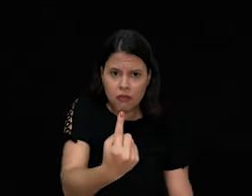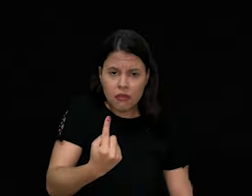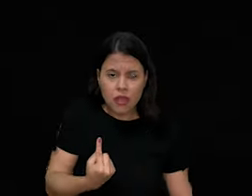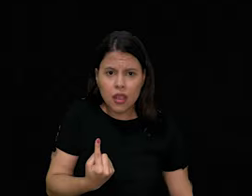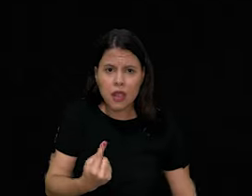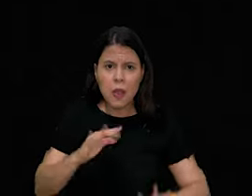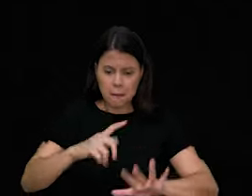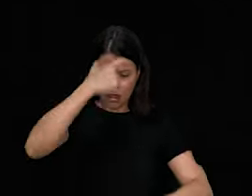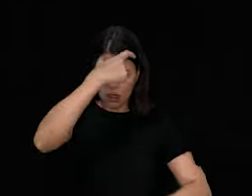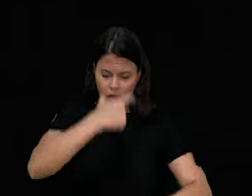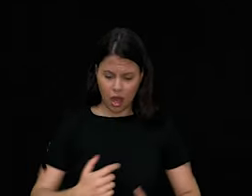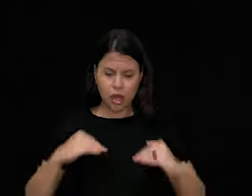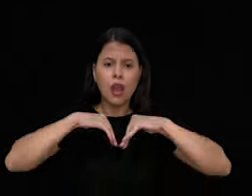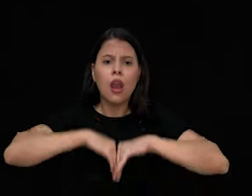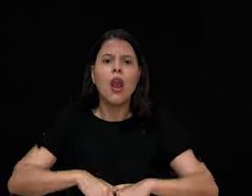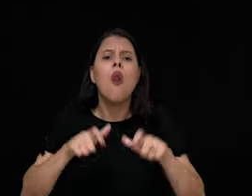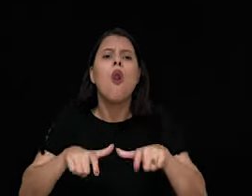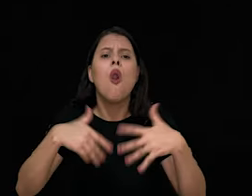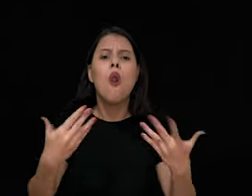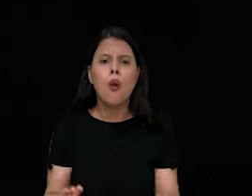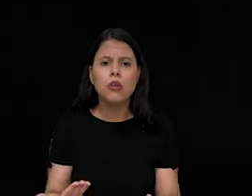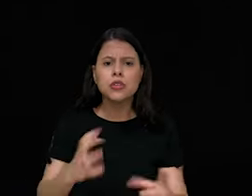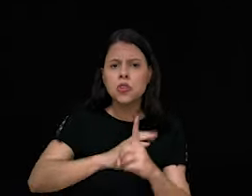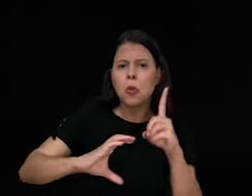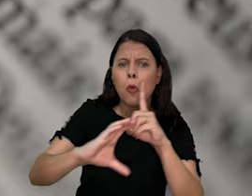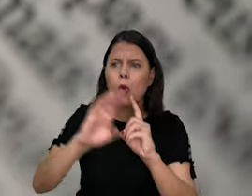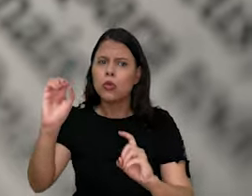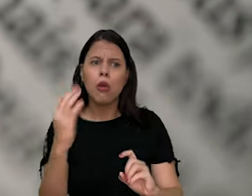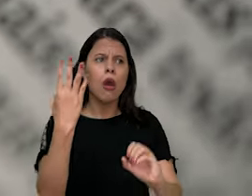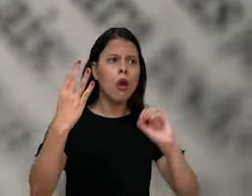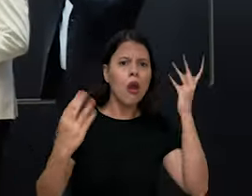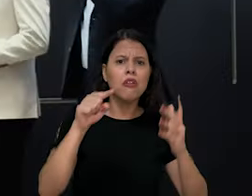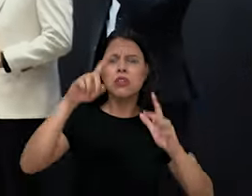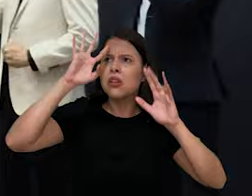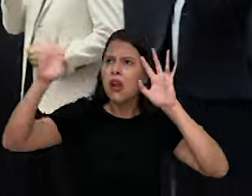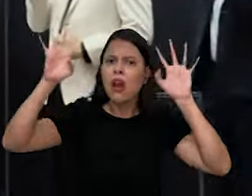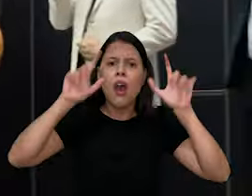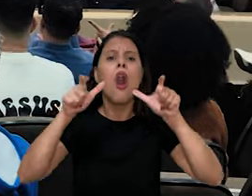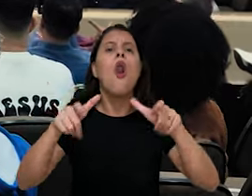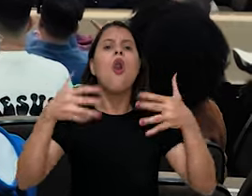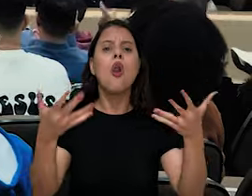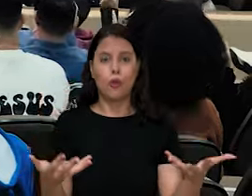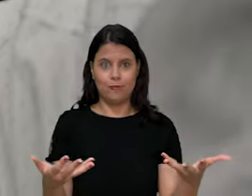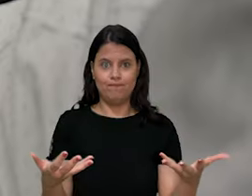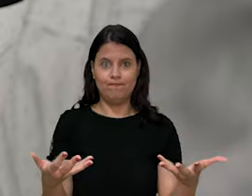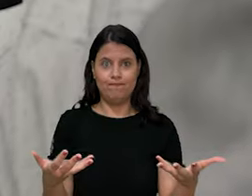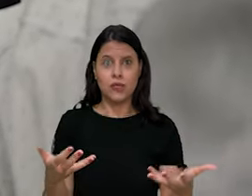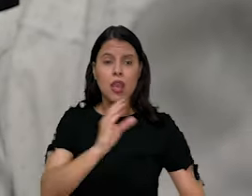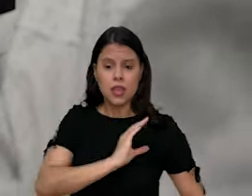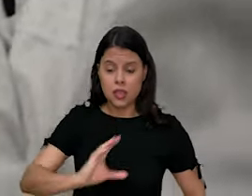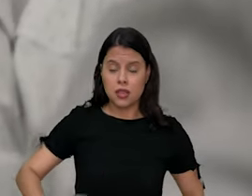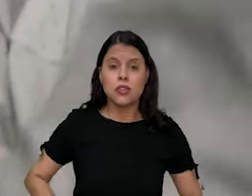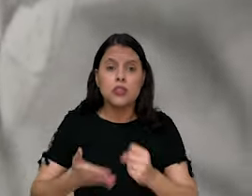igreja, mas onde está quem você é de verdade? Enquanto o culto acontece, cadê você?